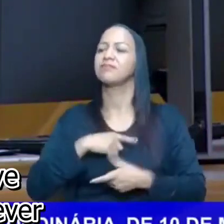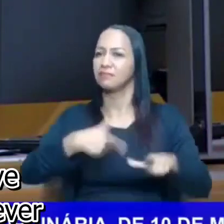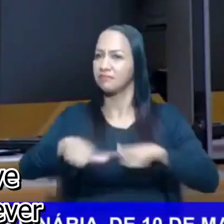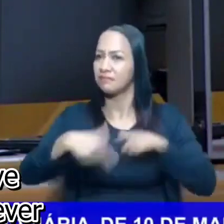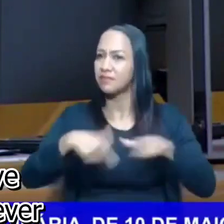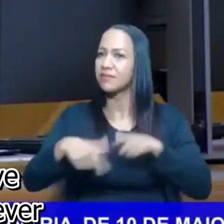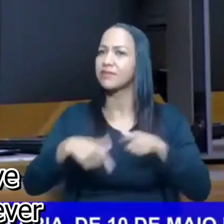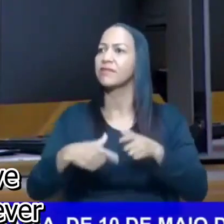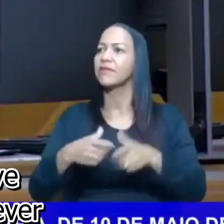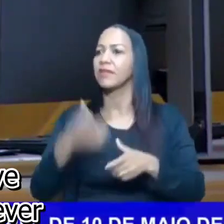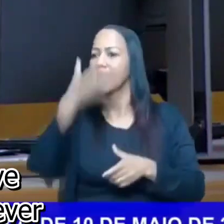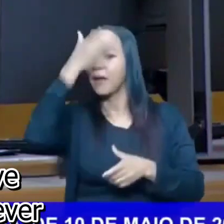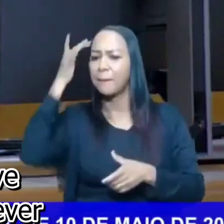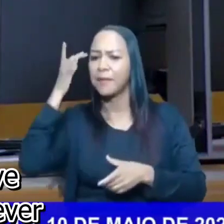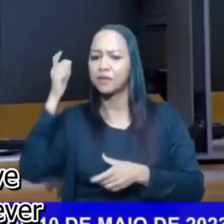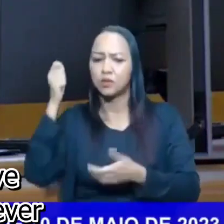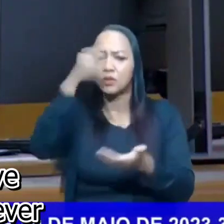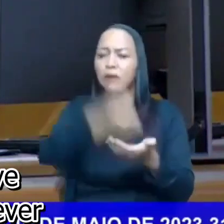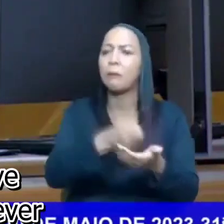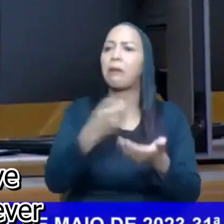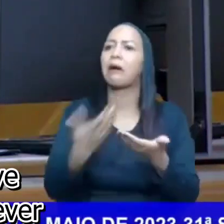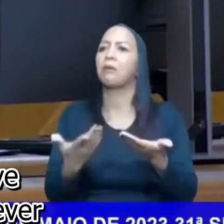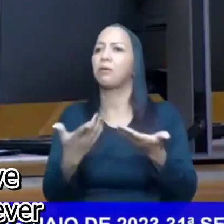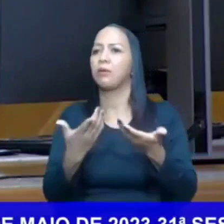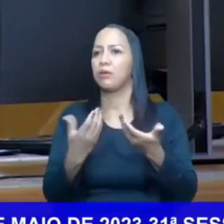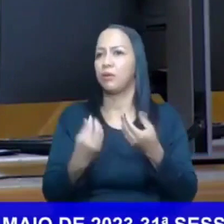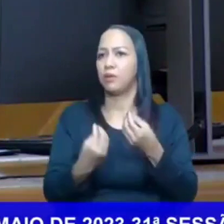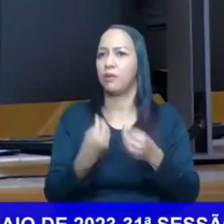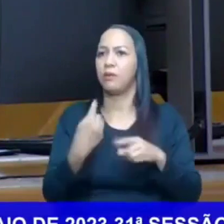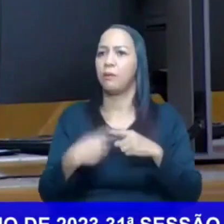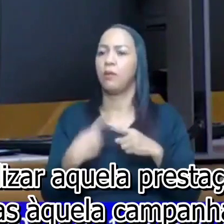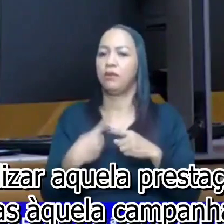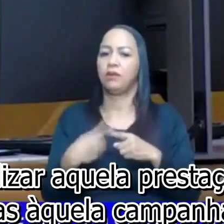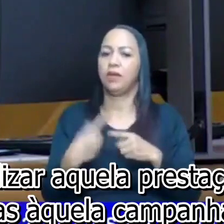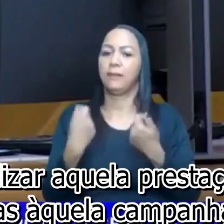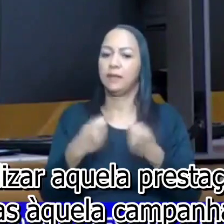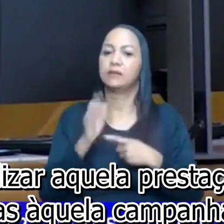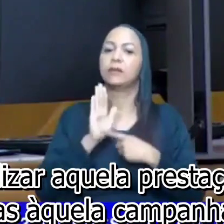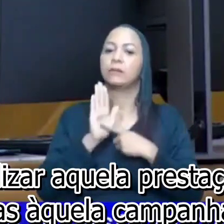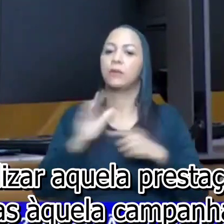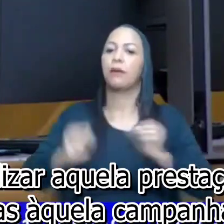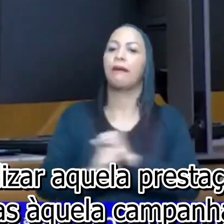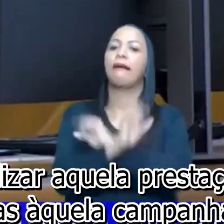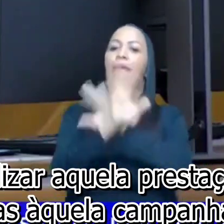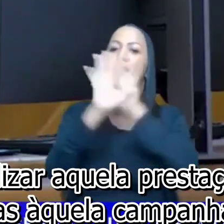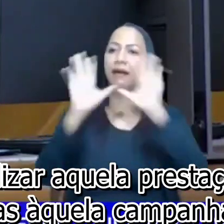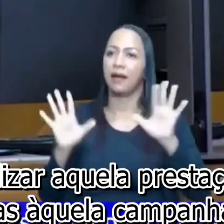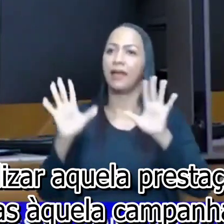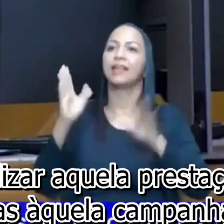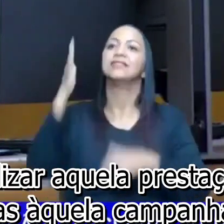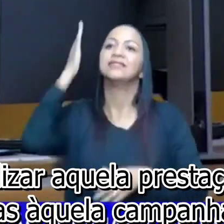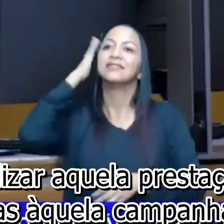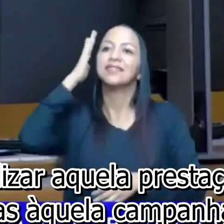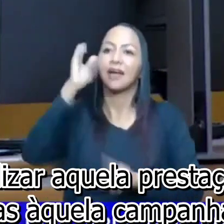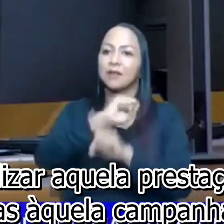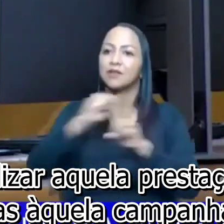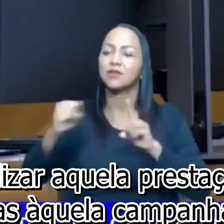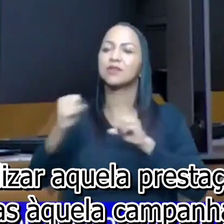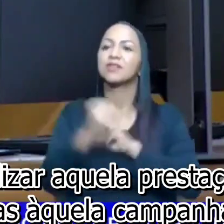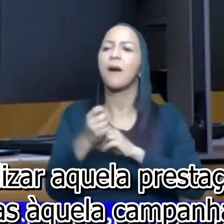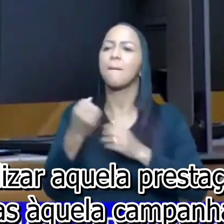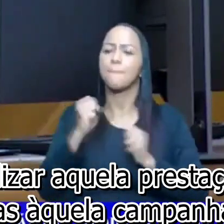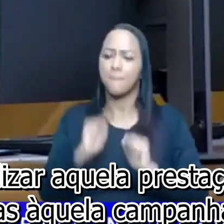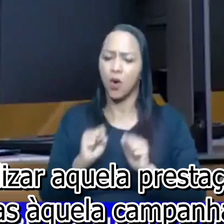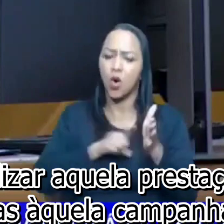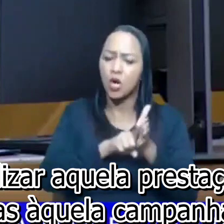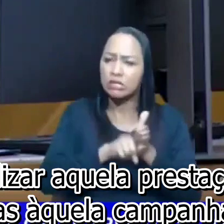bancou, inclusive com a indicação dessa pessoa, por um dever de transparência, para que a sociedade saiba e possa